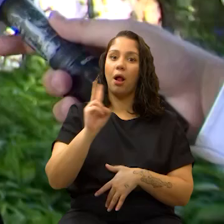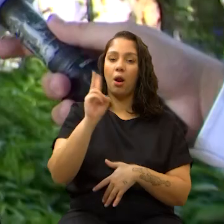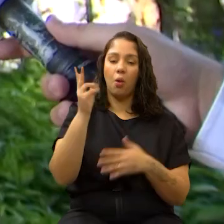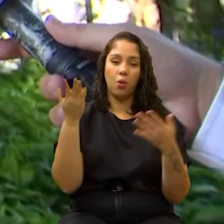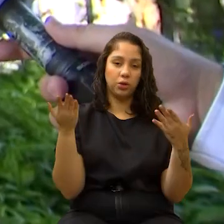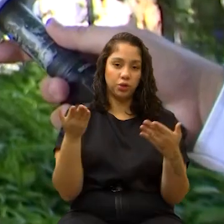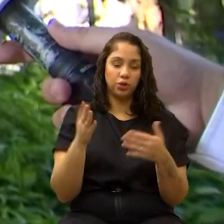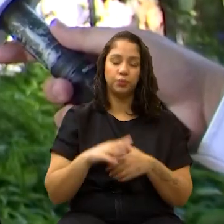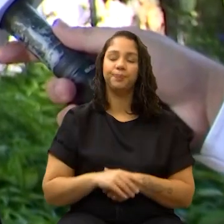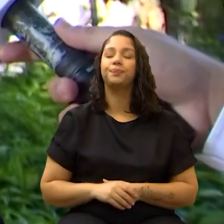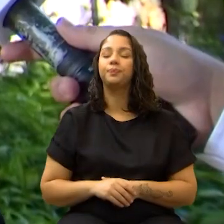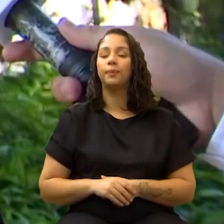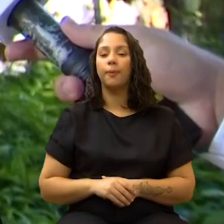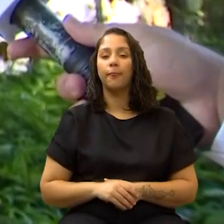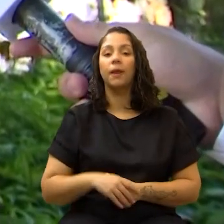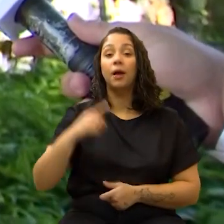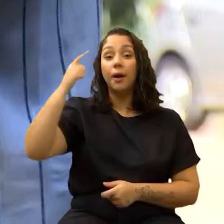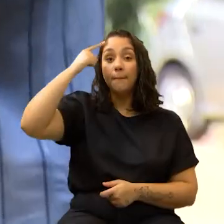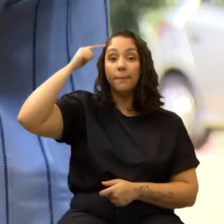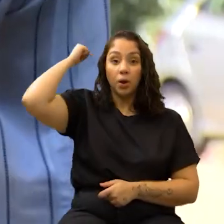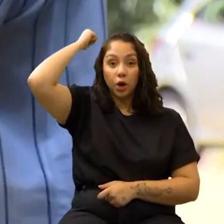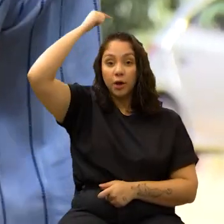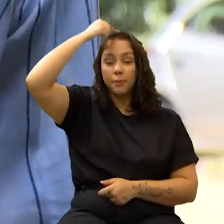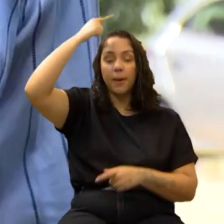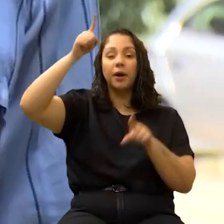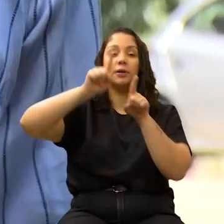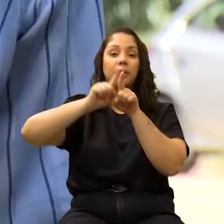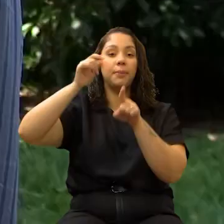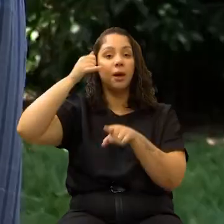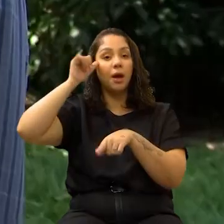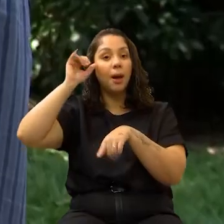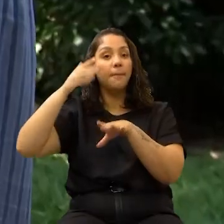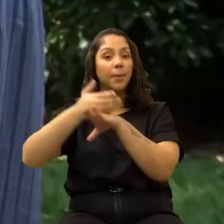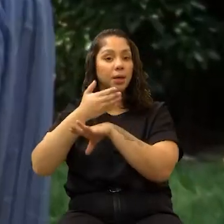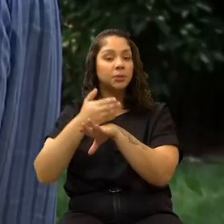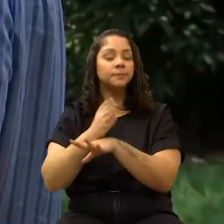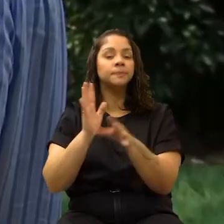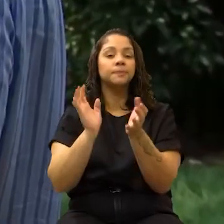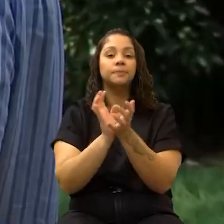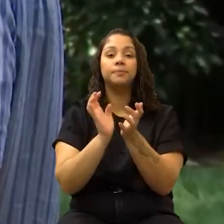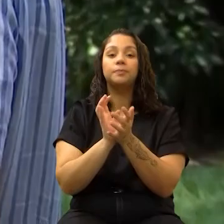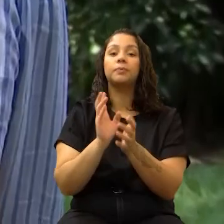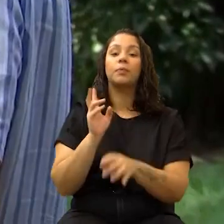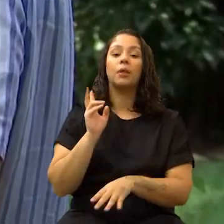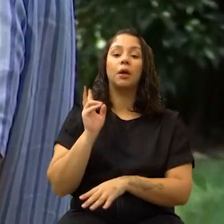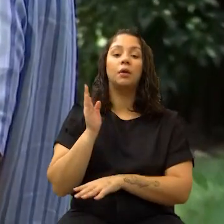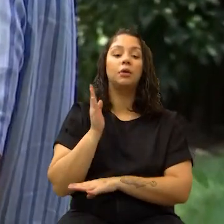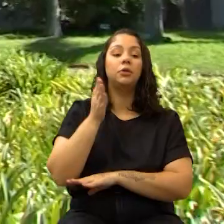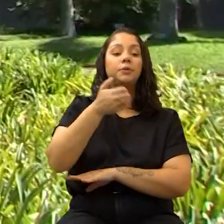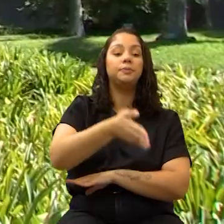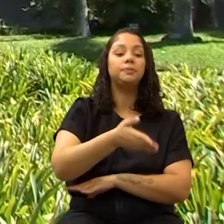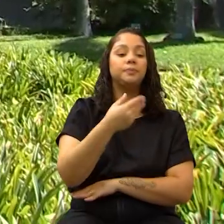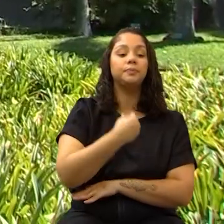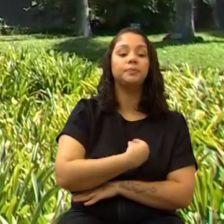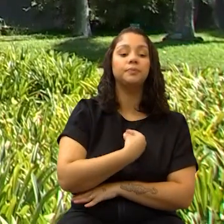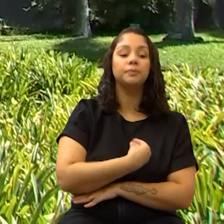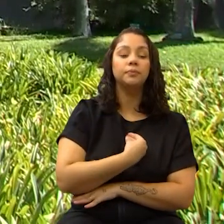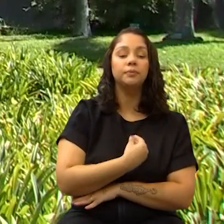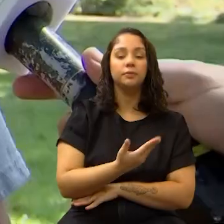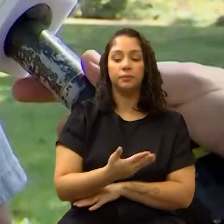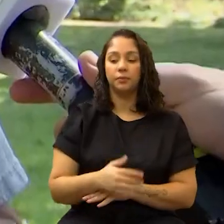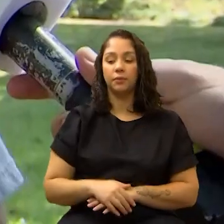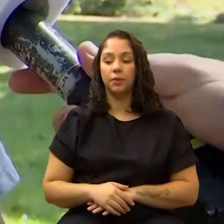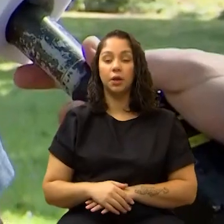valor de a gente estar apreciando isso aqui. Além de Paulo Gaspar, Paulo Búfalo, que também é membro da comissão, esteve no